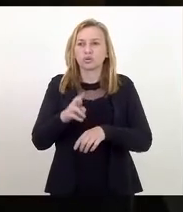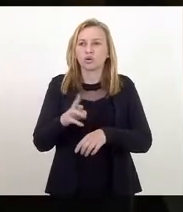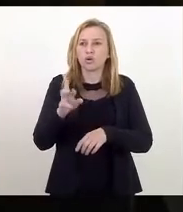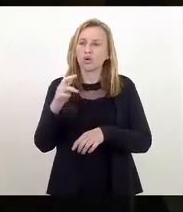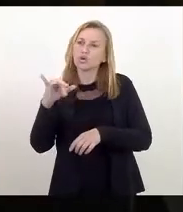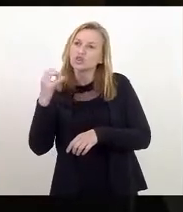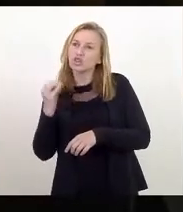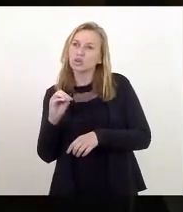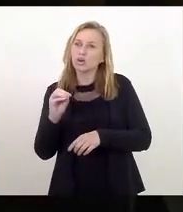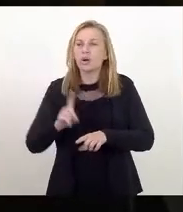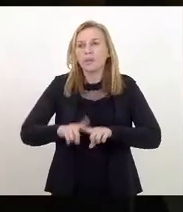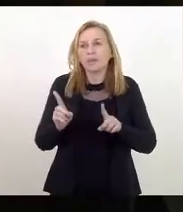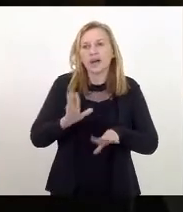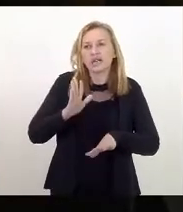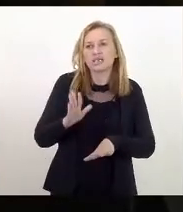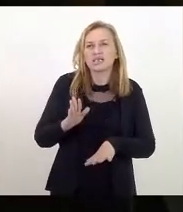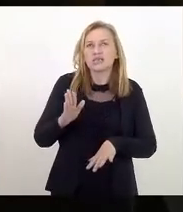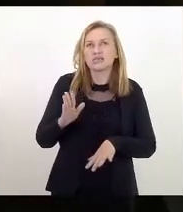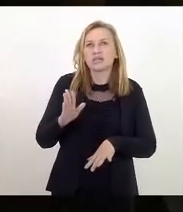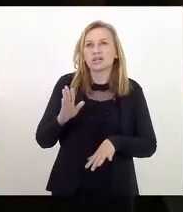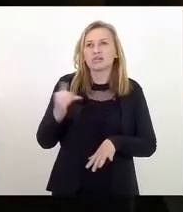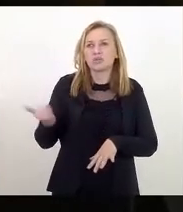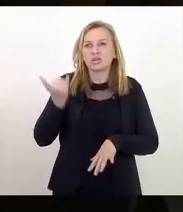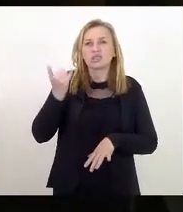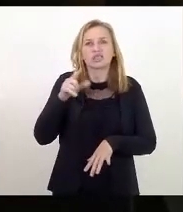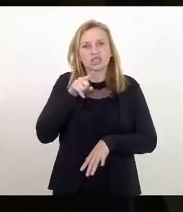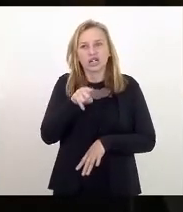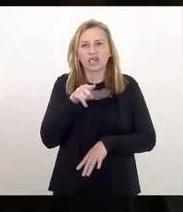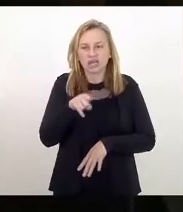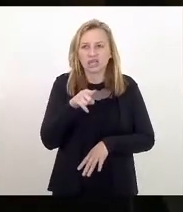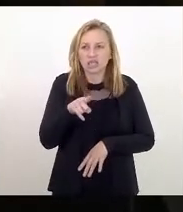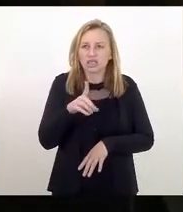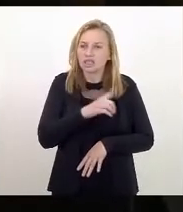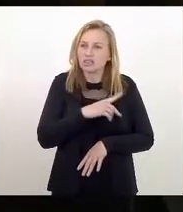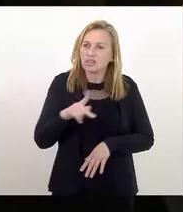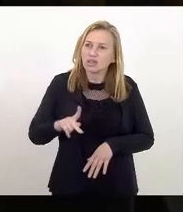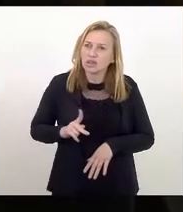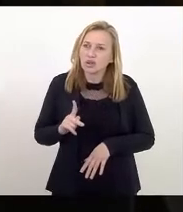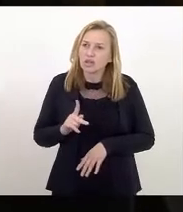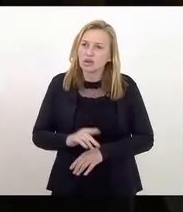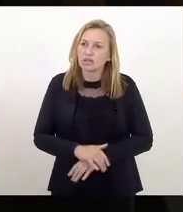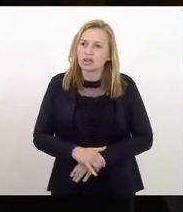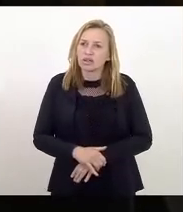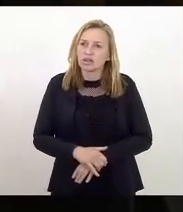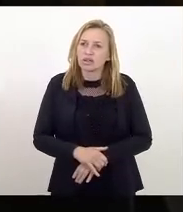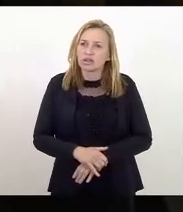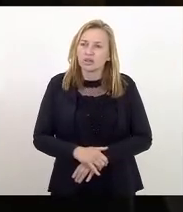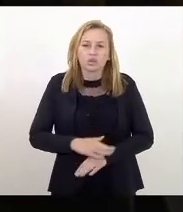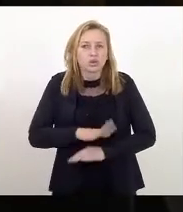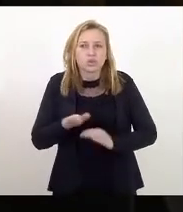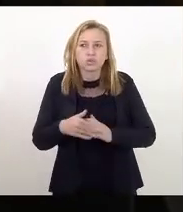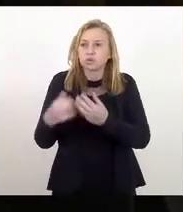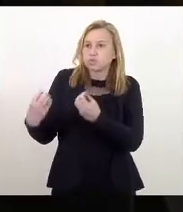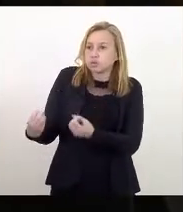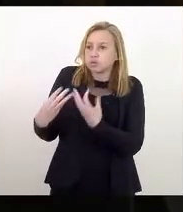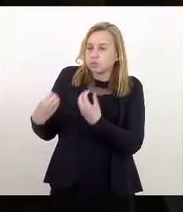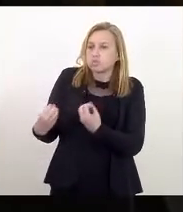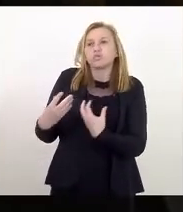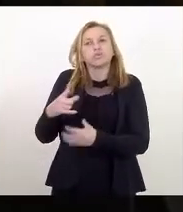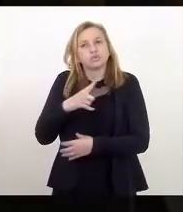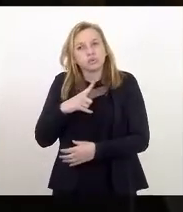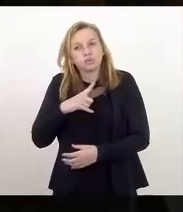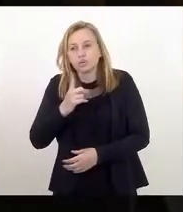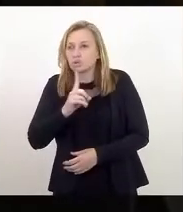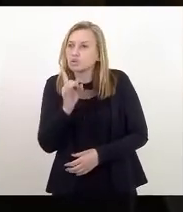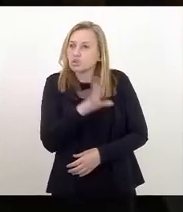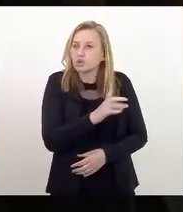Mas um dos pontos mais marcantes ali da defensoria pública foi todo o ensinamento que eu tive não somente com